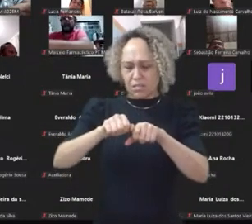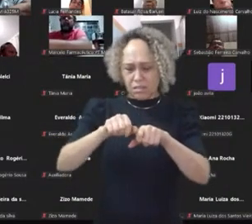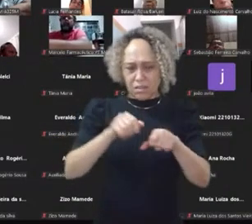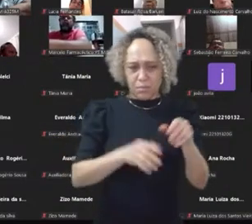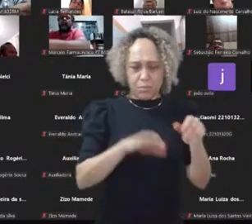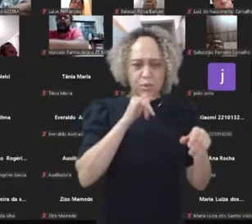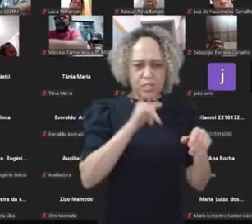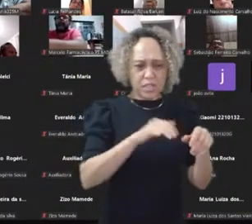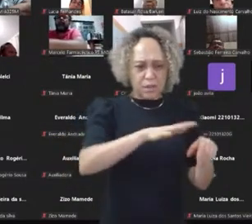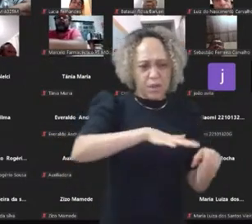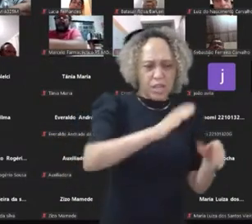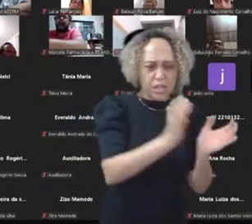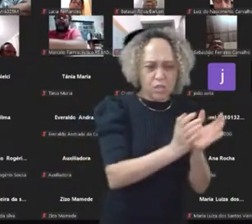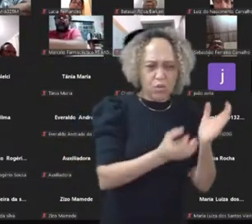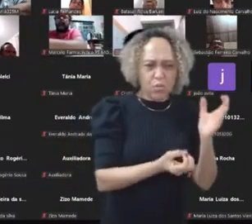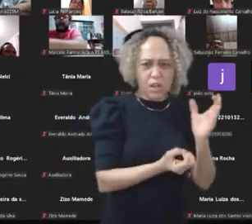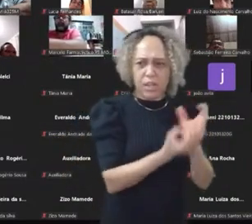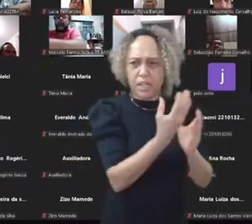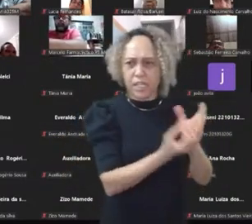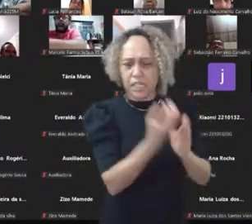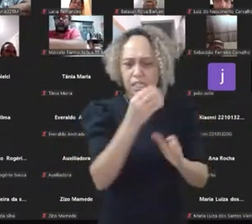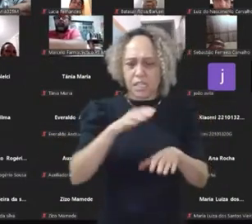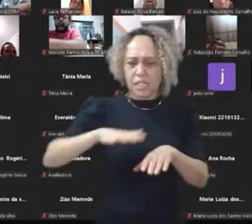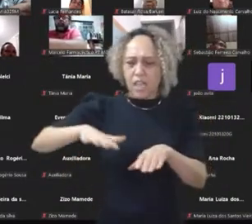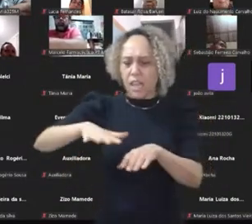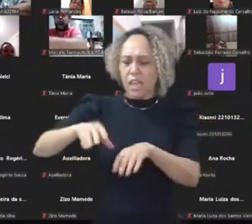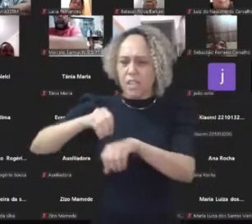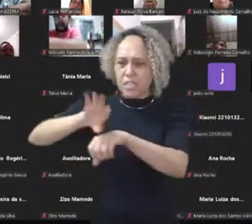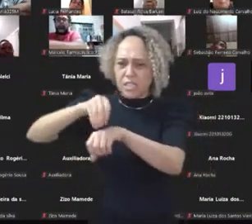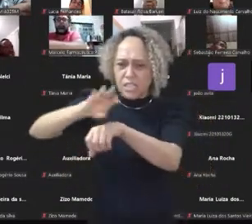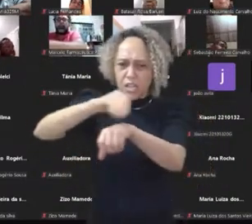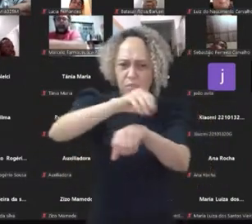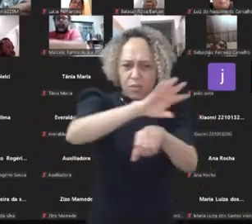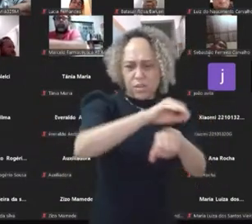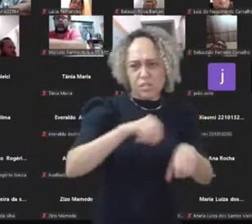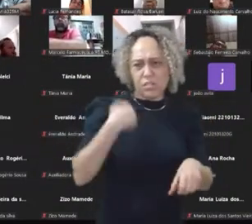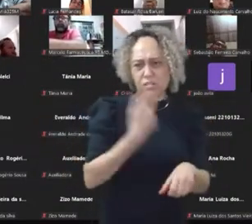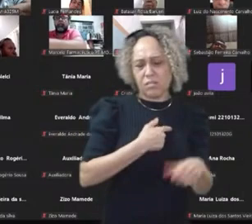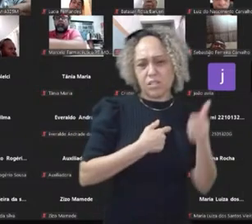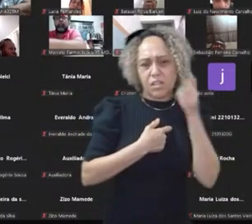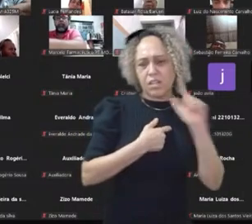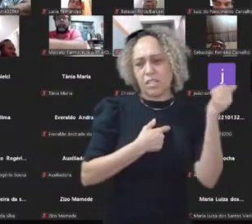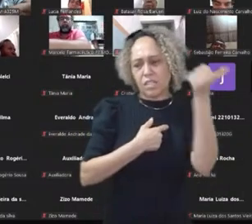esses distribuem a gente consegue ganhar deles fácil viu fácil